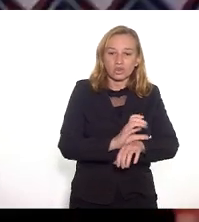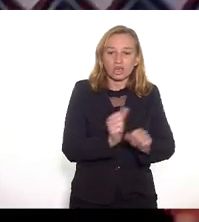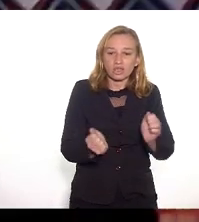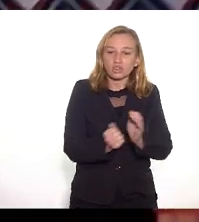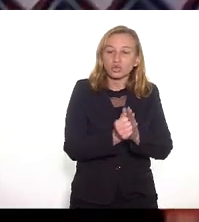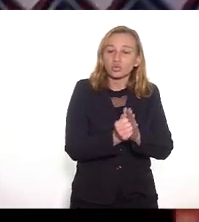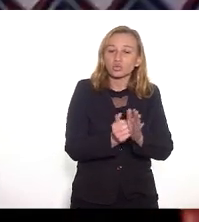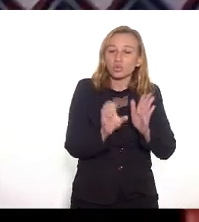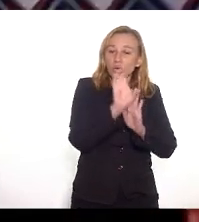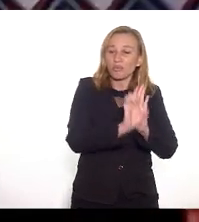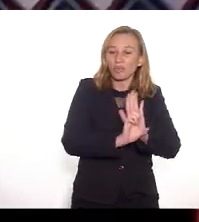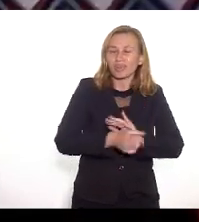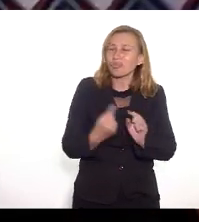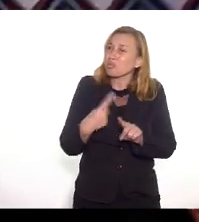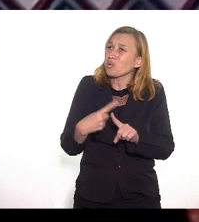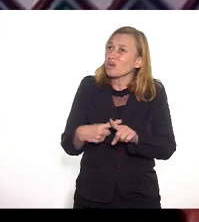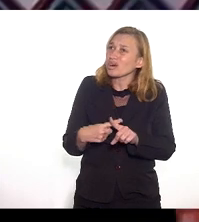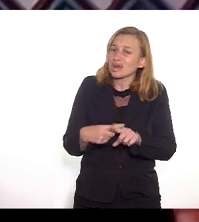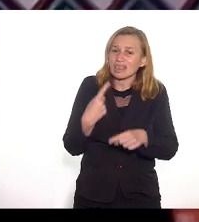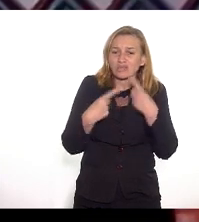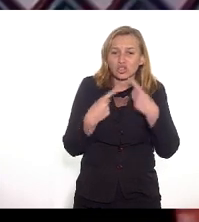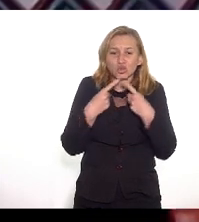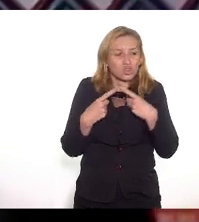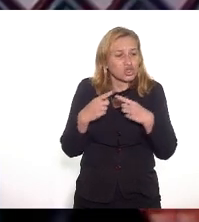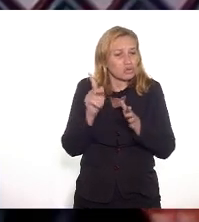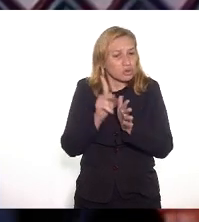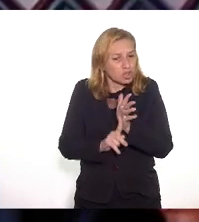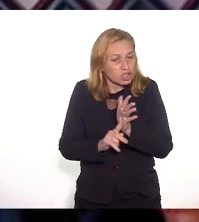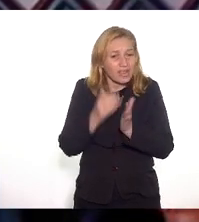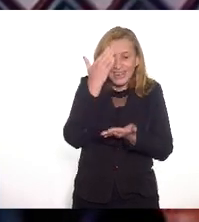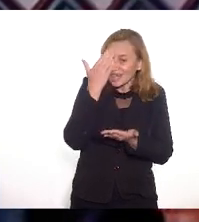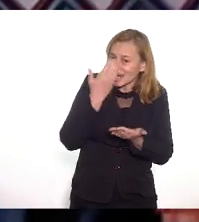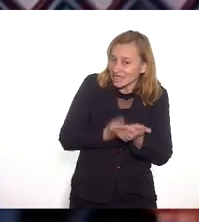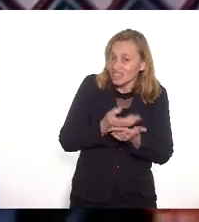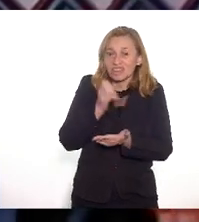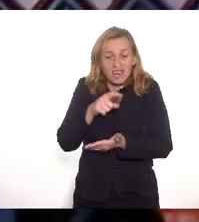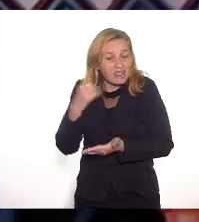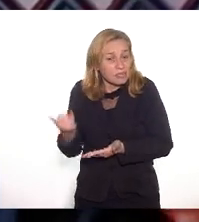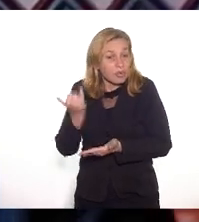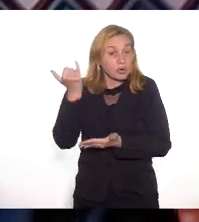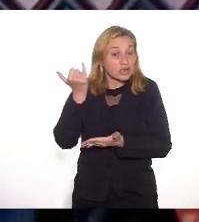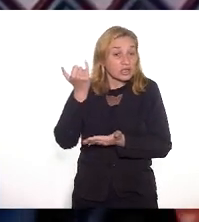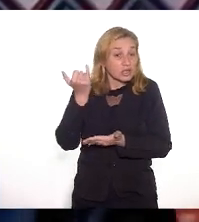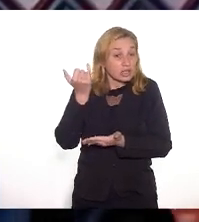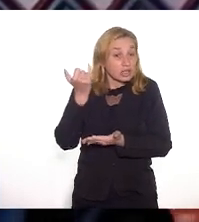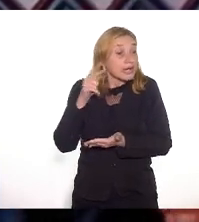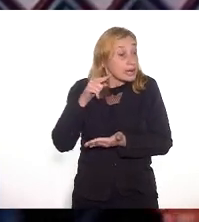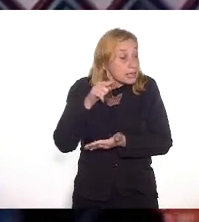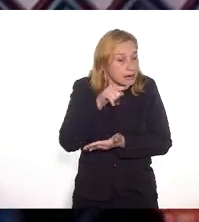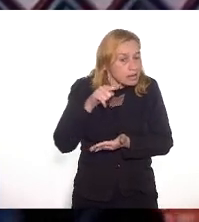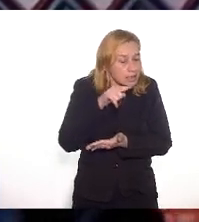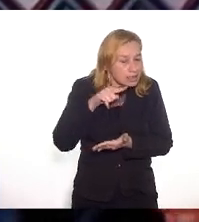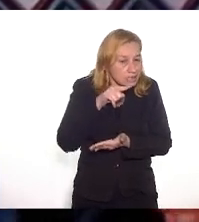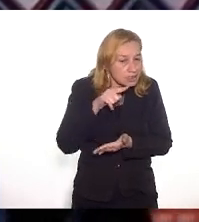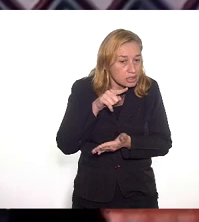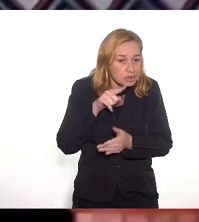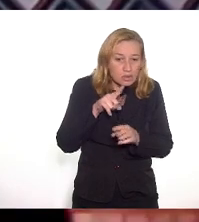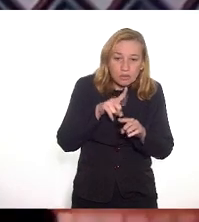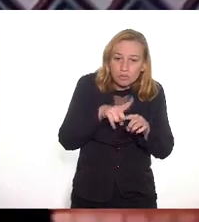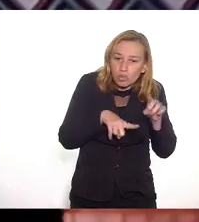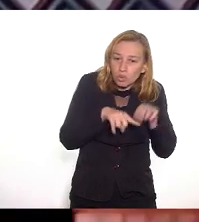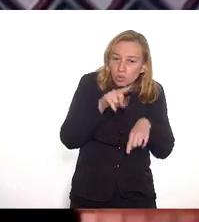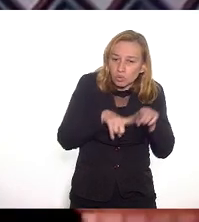emenda, porque a gente estava discutindo esse projeto e a gente acredita que é necessário que esse equipamento